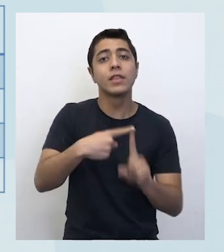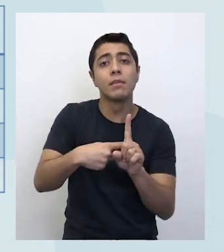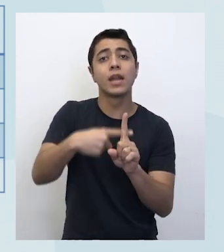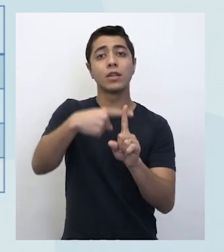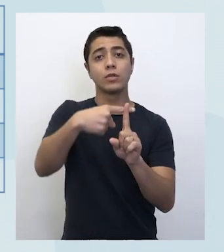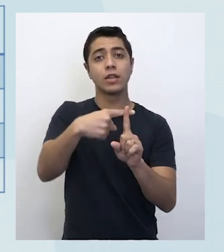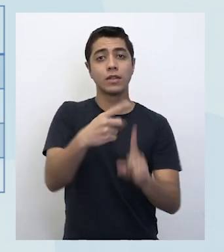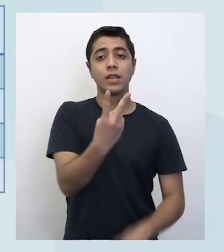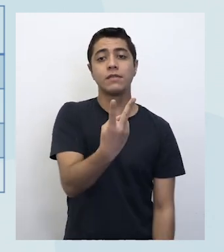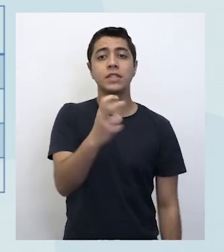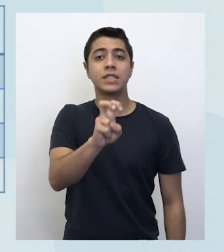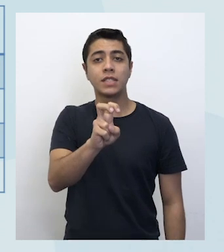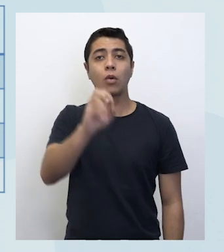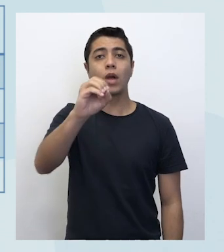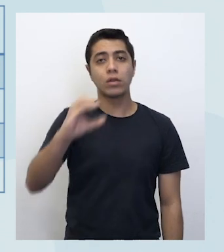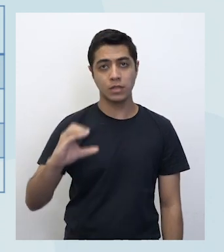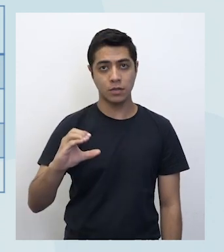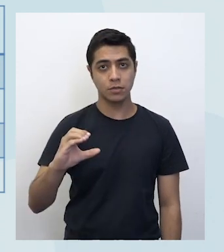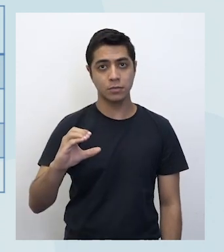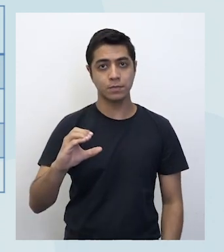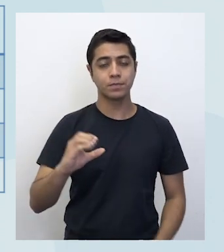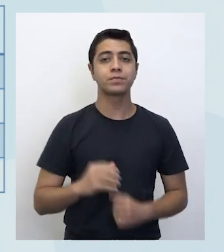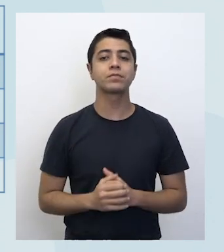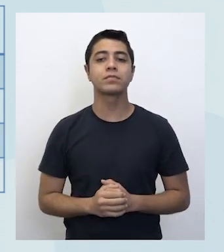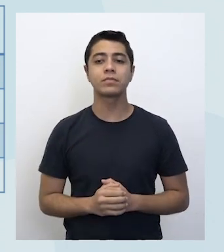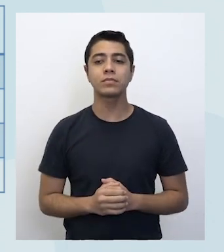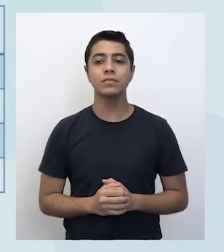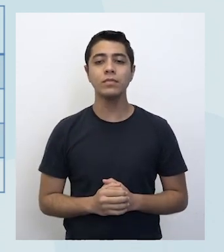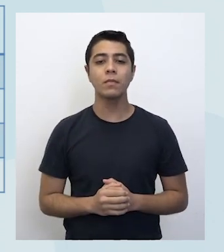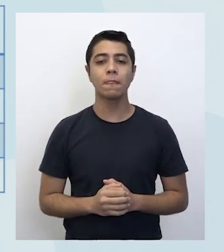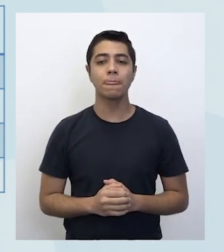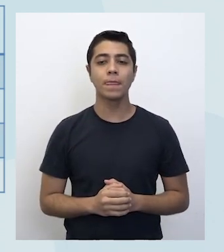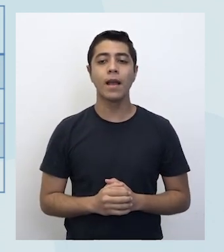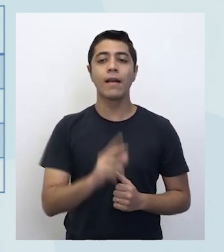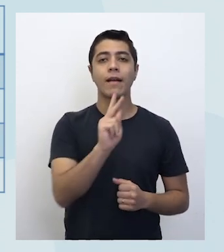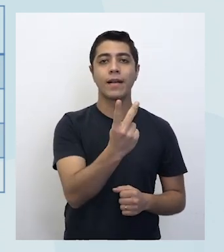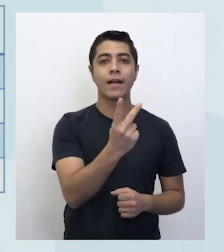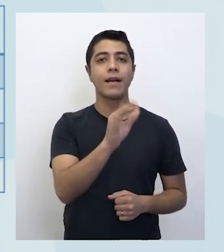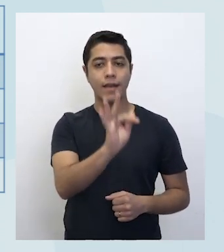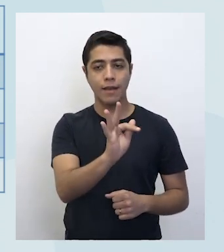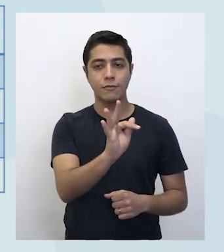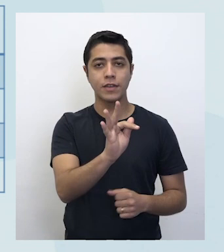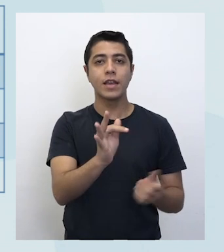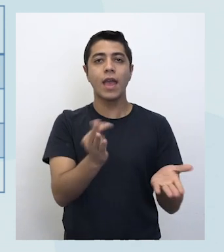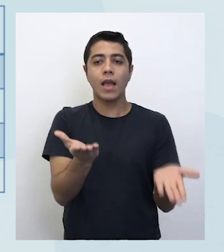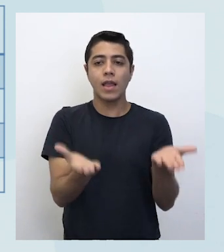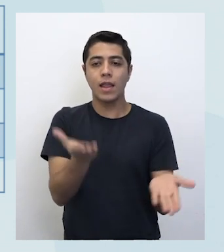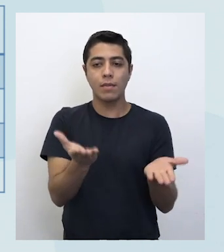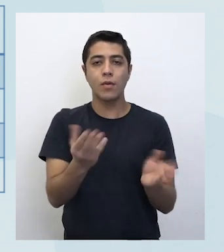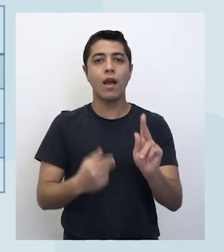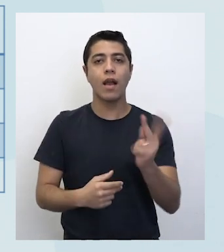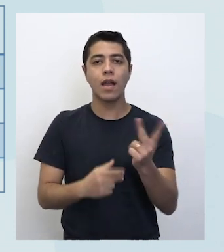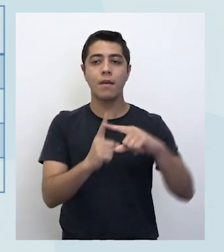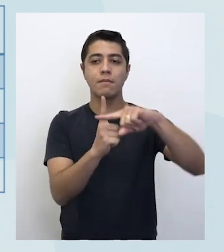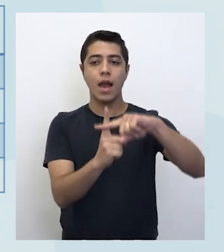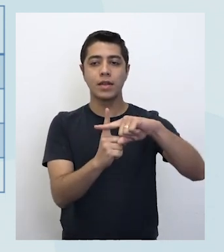é a reação? HF, aquoso, que está em equilíbrio com H mais aquoso, mais F menos, que a gente chama de